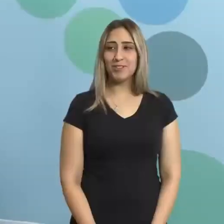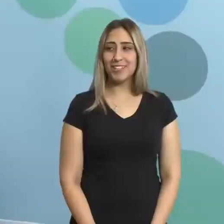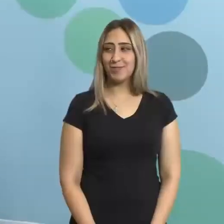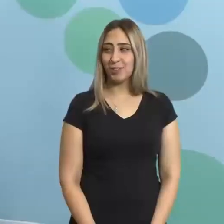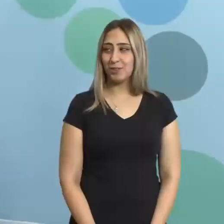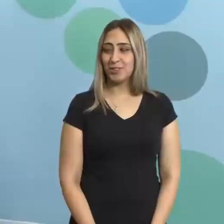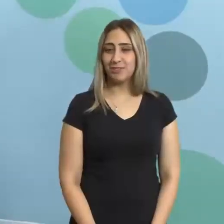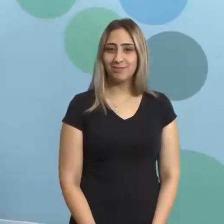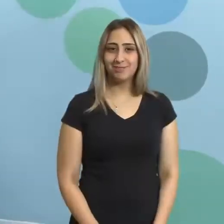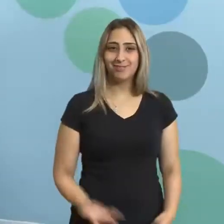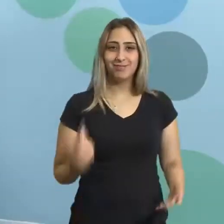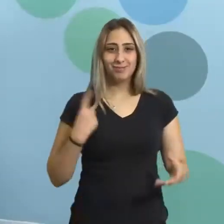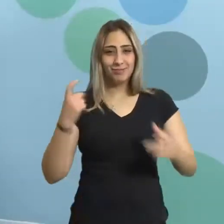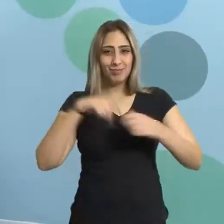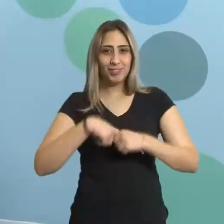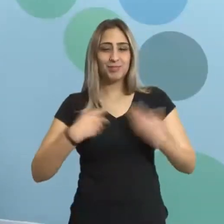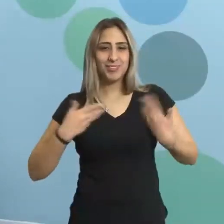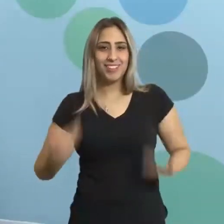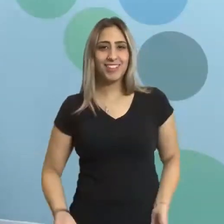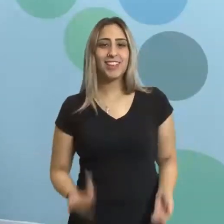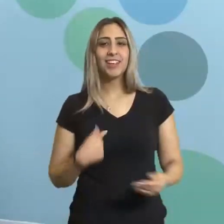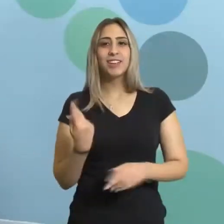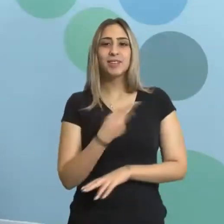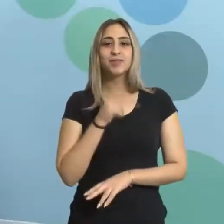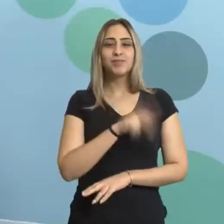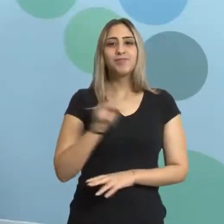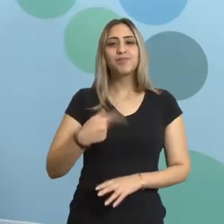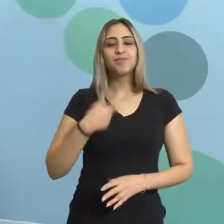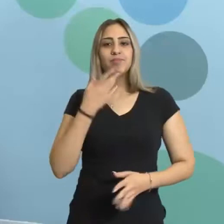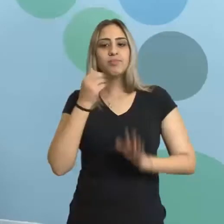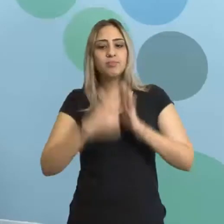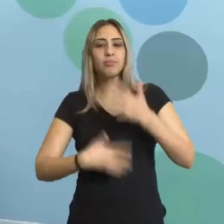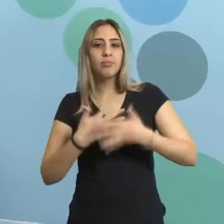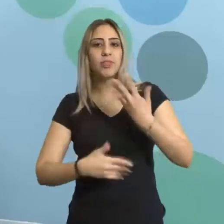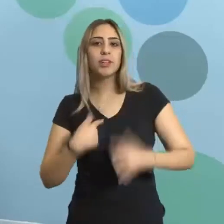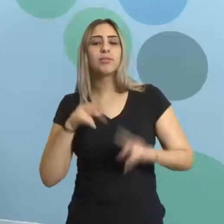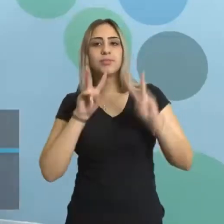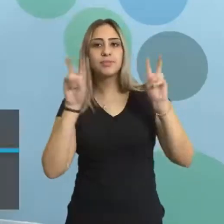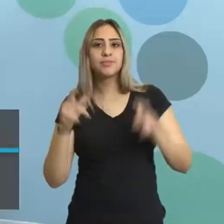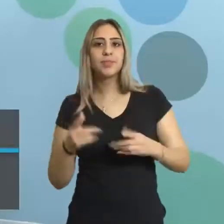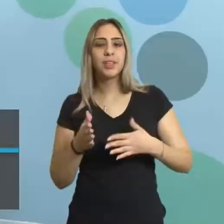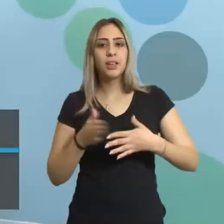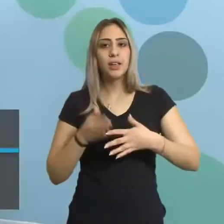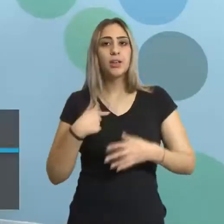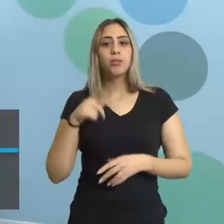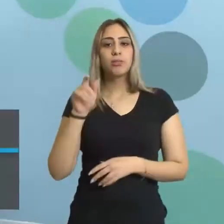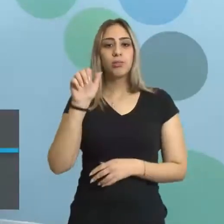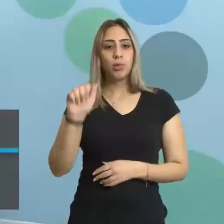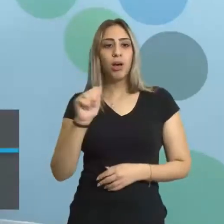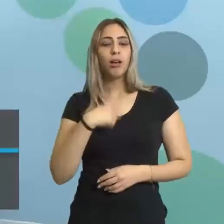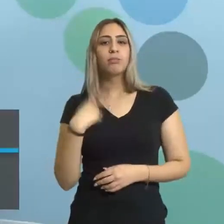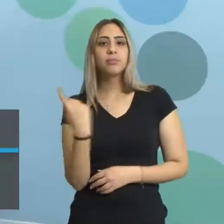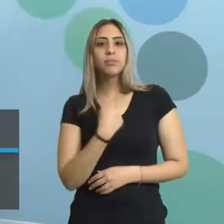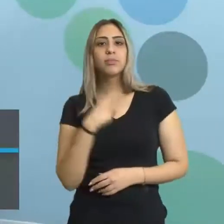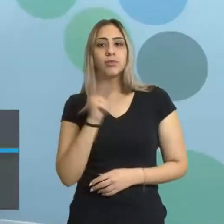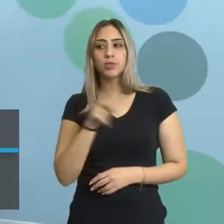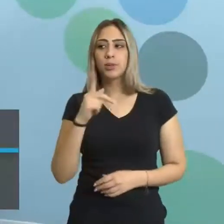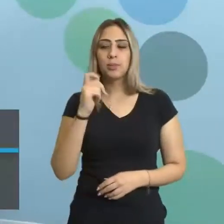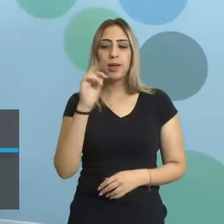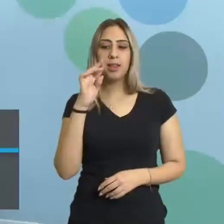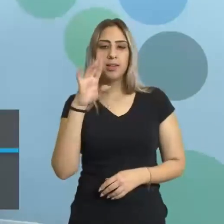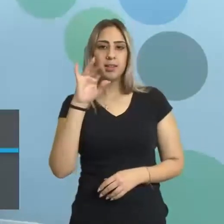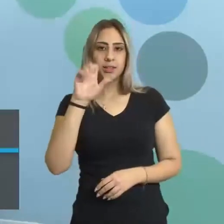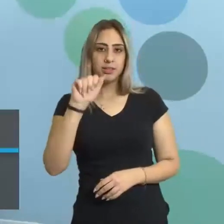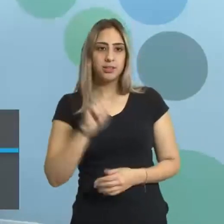e voltamos aqui vários professores comentaram sobre o quadro É bem interessante esse quadro de delacroix então professora Patrícia